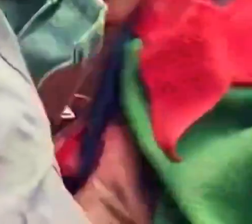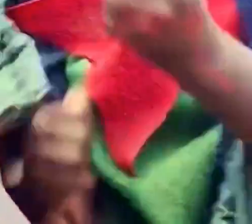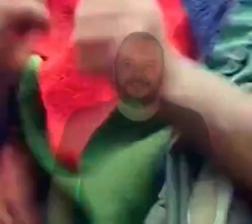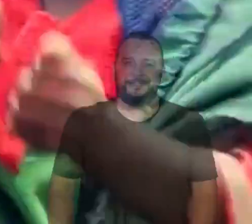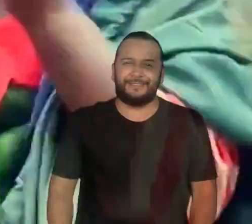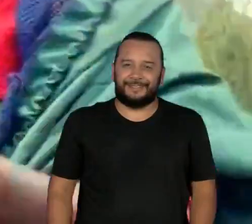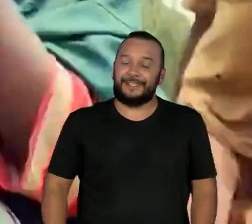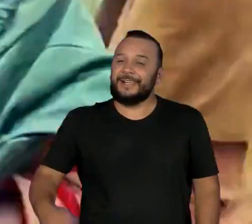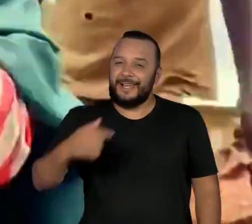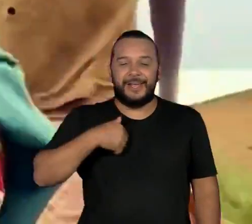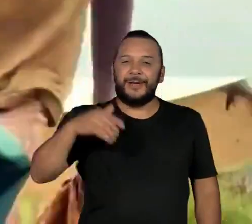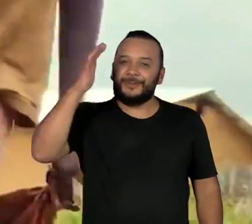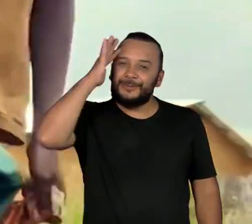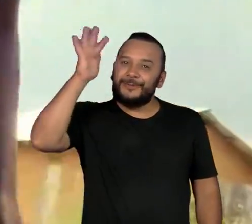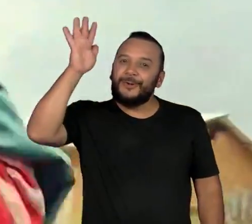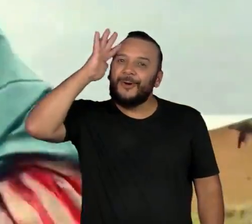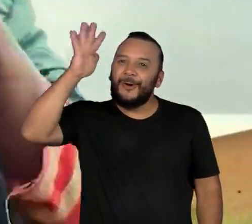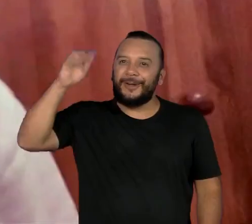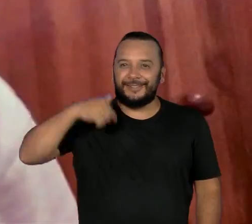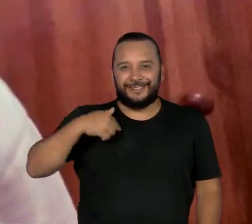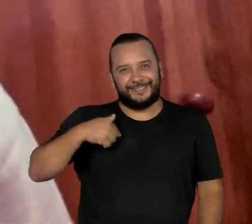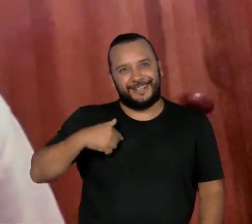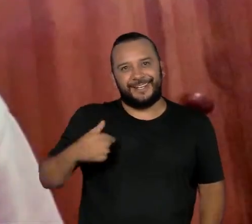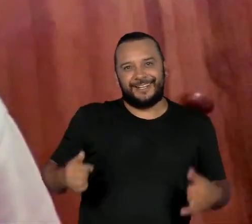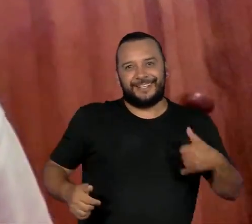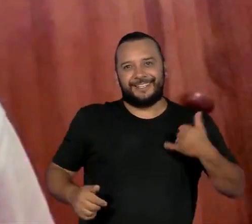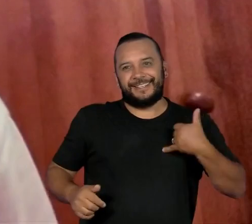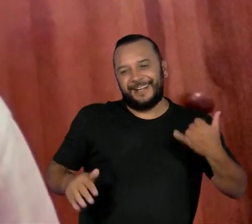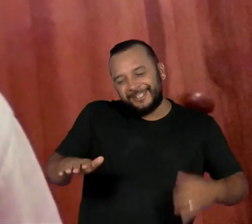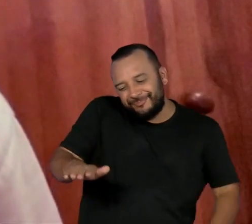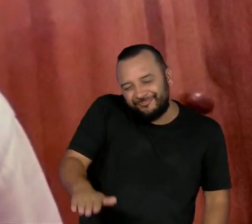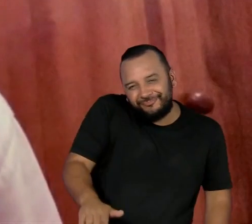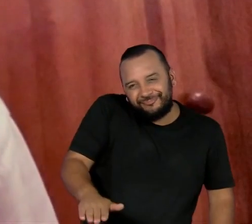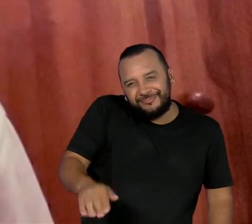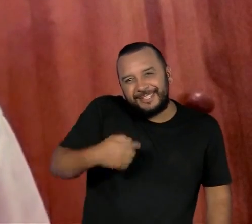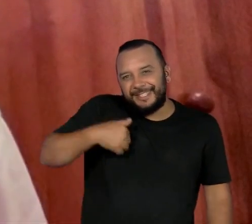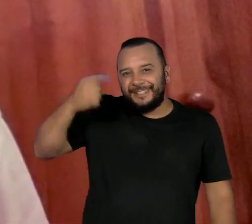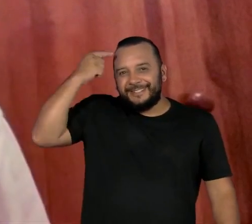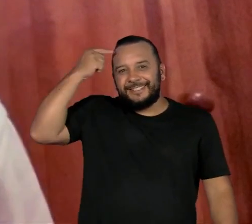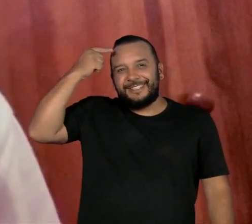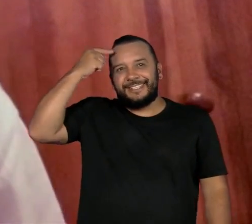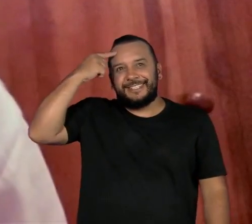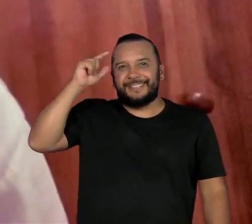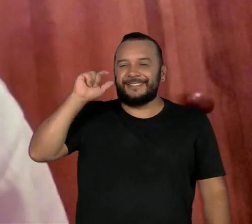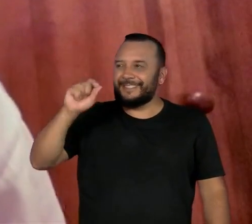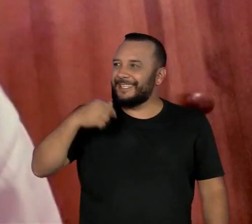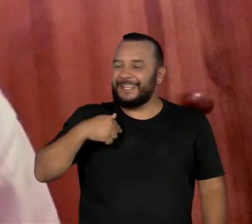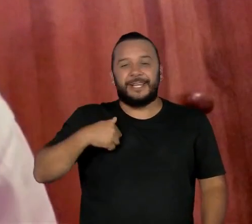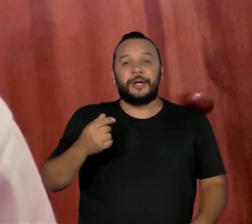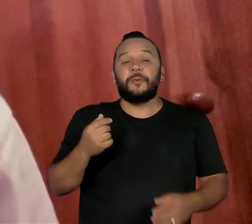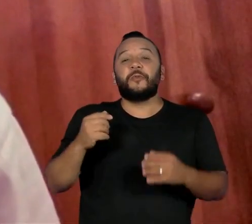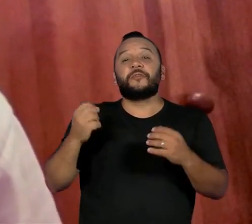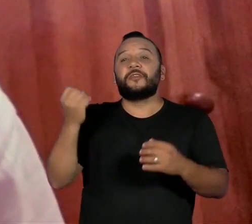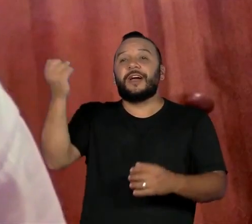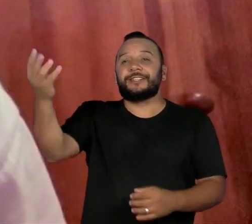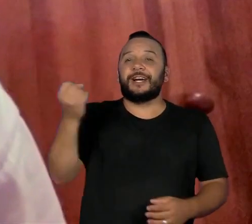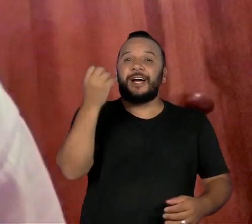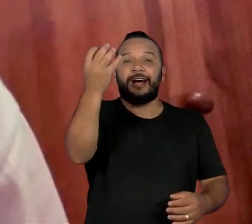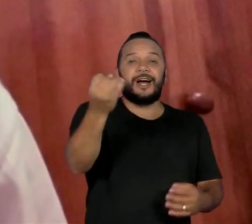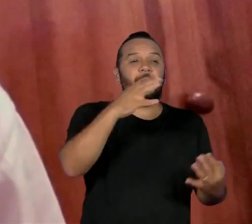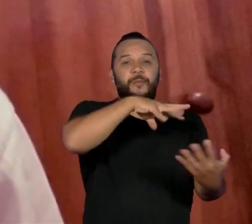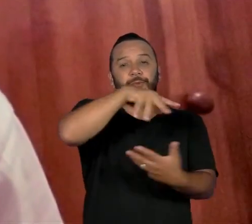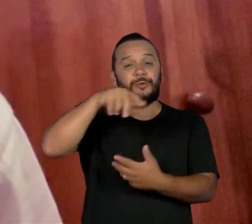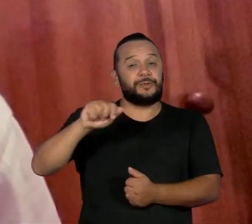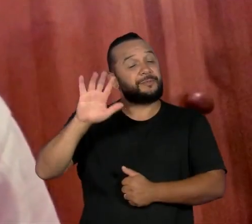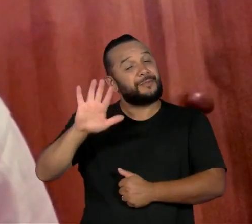Esse sonho nasceu desde criança, então desde novo eu pensei em visitar todos os países do mundo, só que era um sonho muito distante, que eu